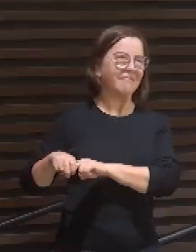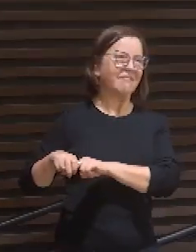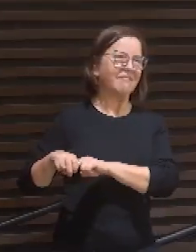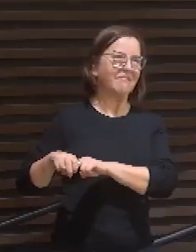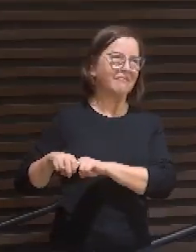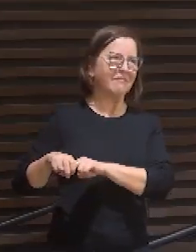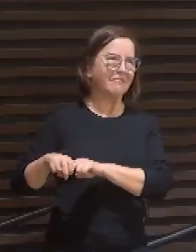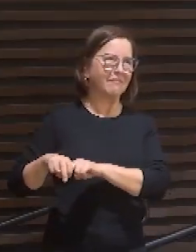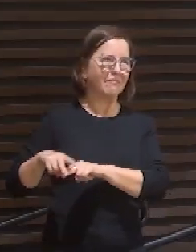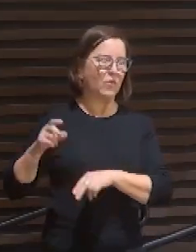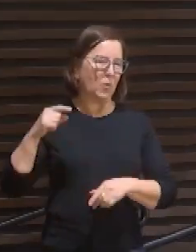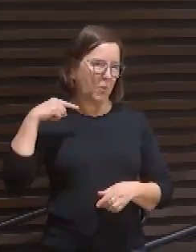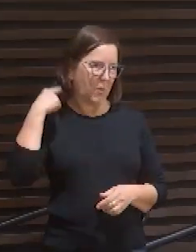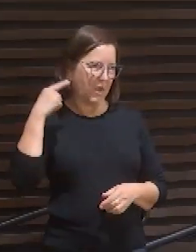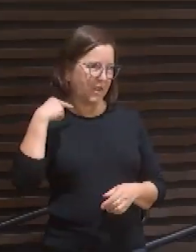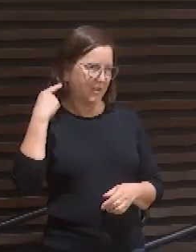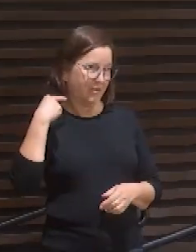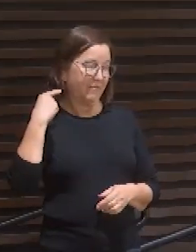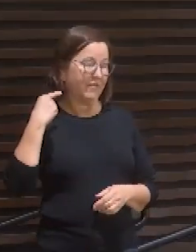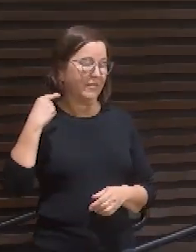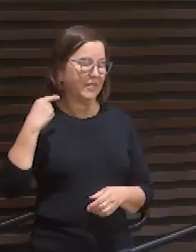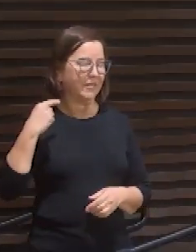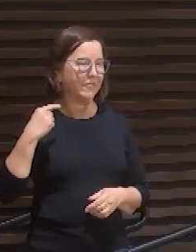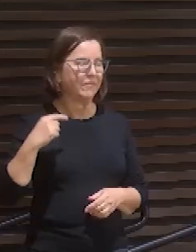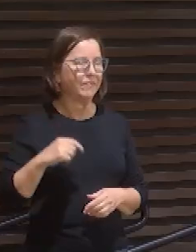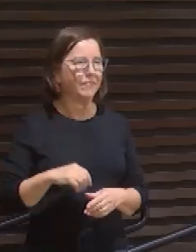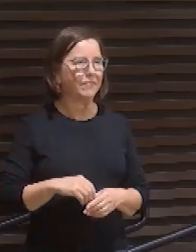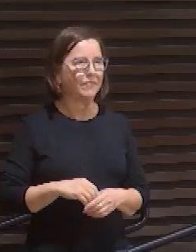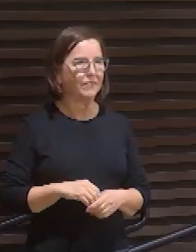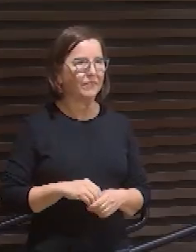um advogado executivo.